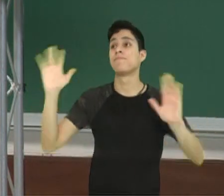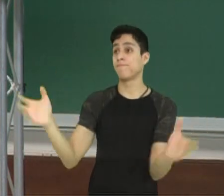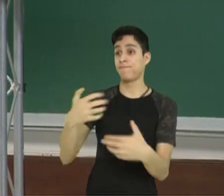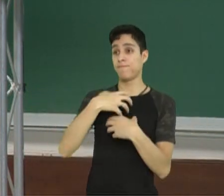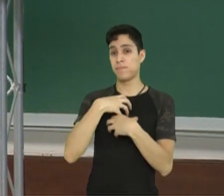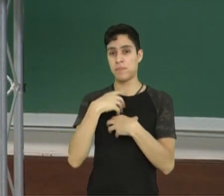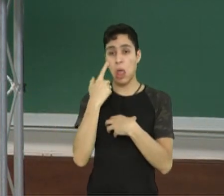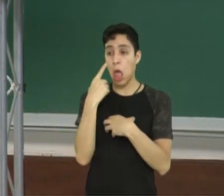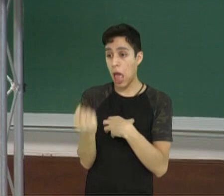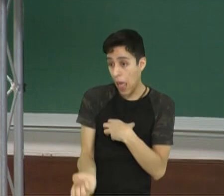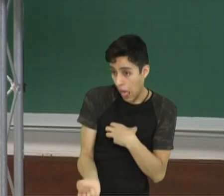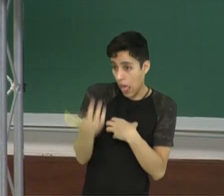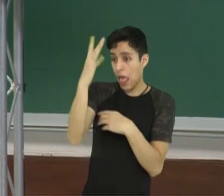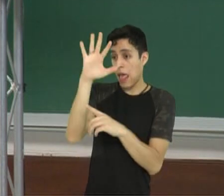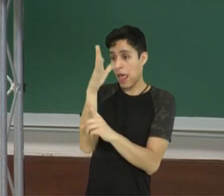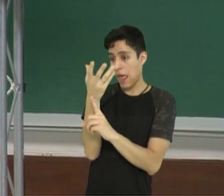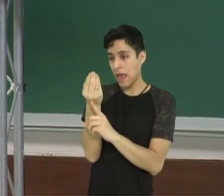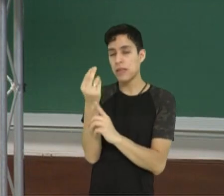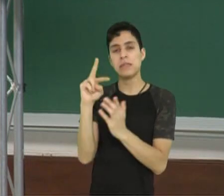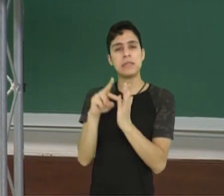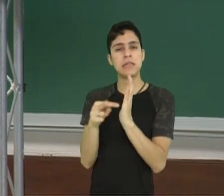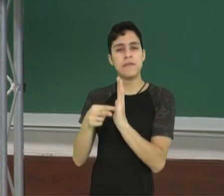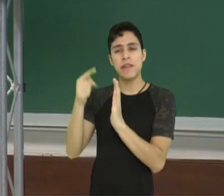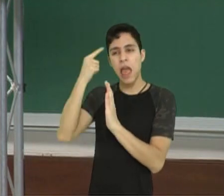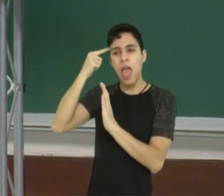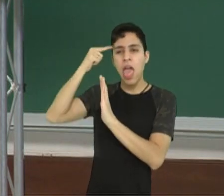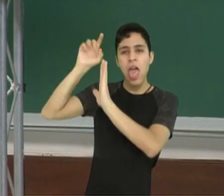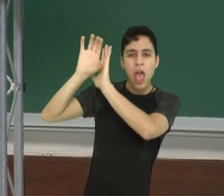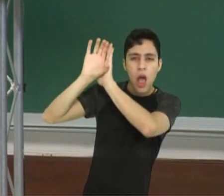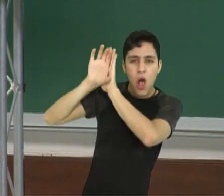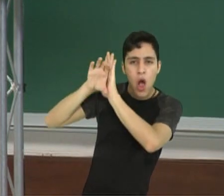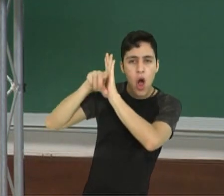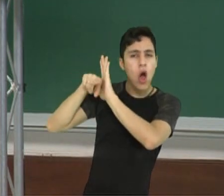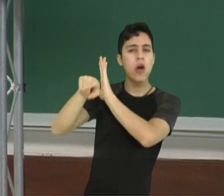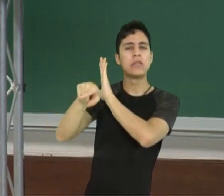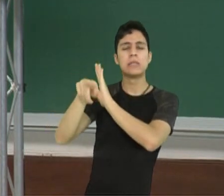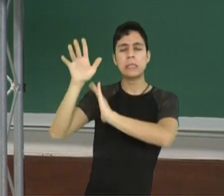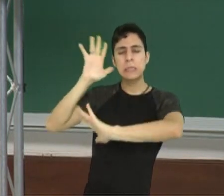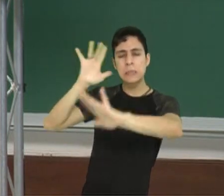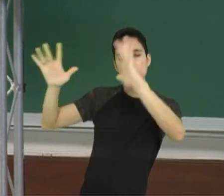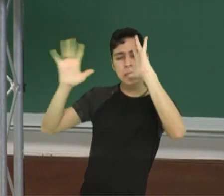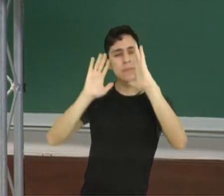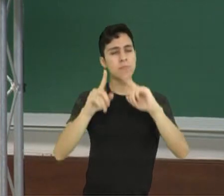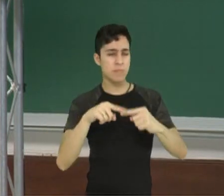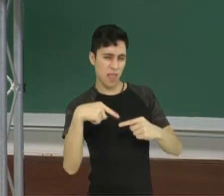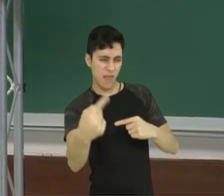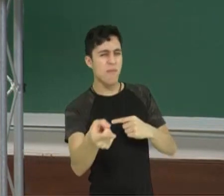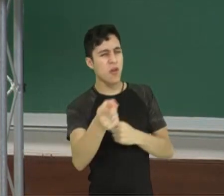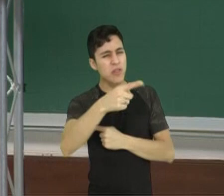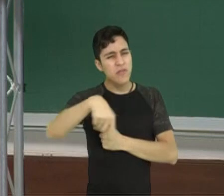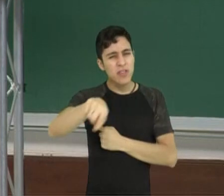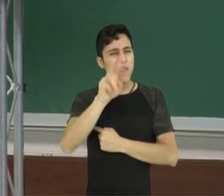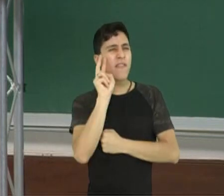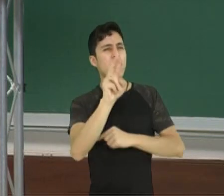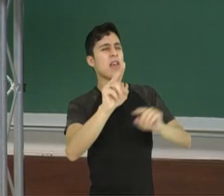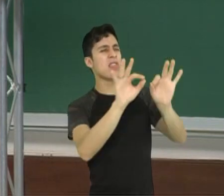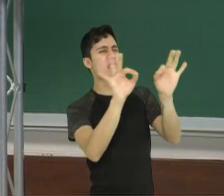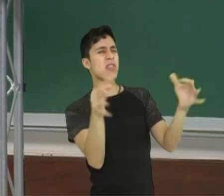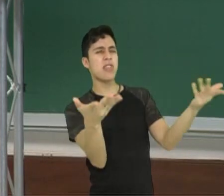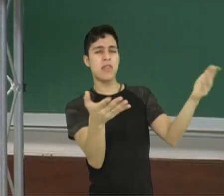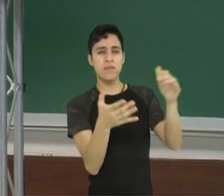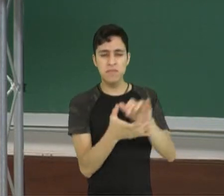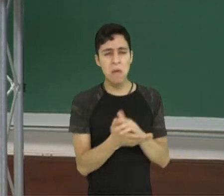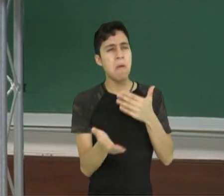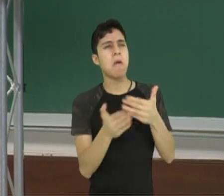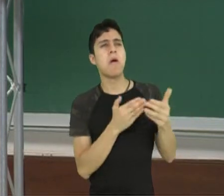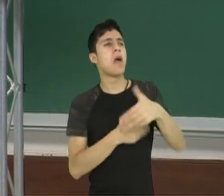importa na intervenção artística é a ideia, né? Então, a gente vai ver daqui a pouquinho uma obra super simples. Vocês vão falar, ai, professora, qualquer um